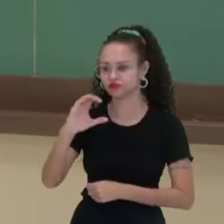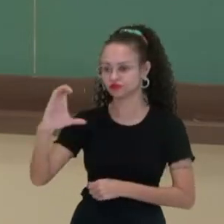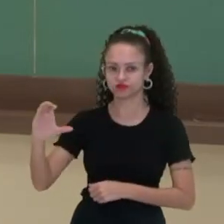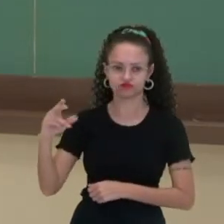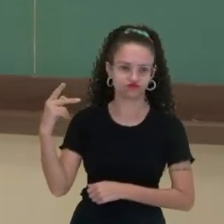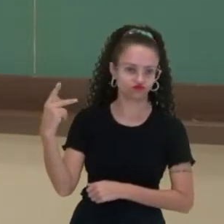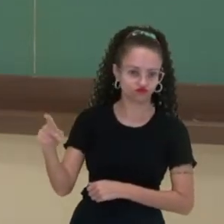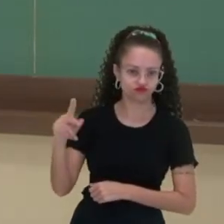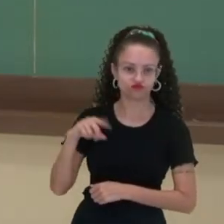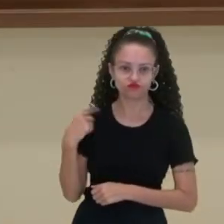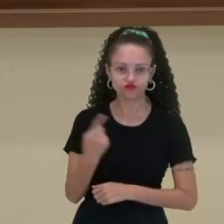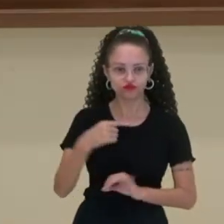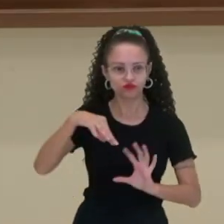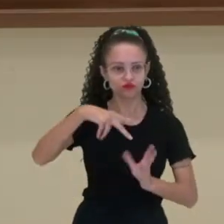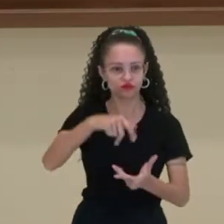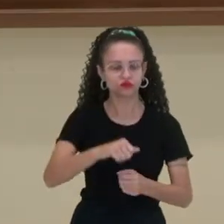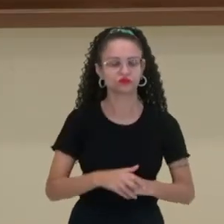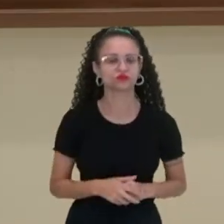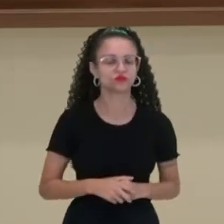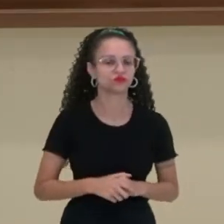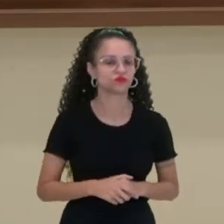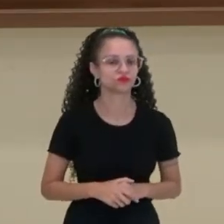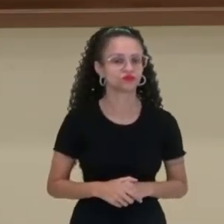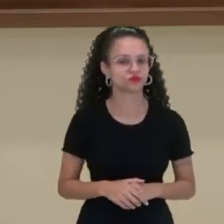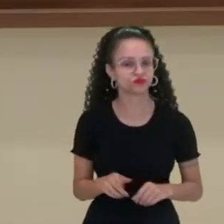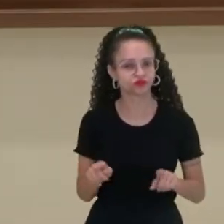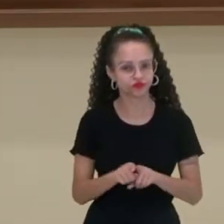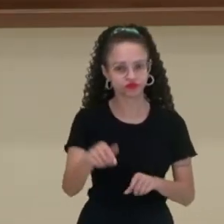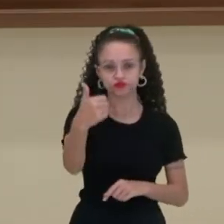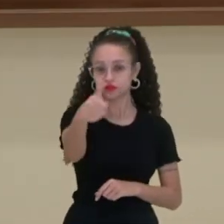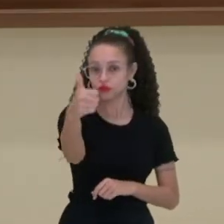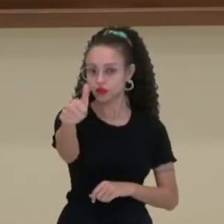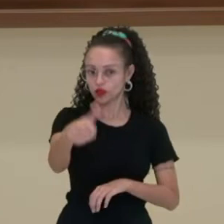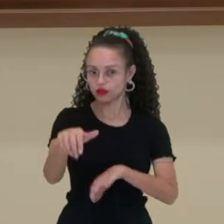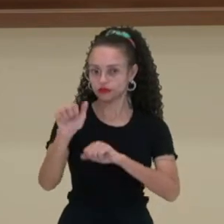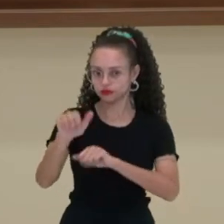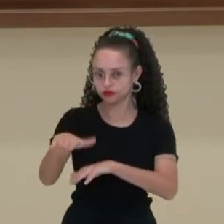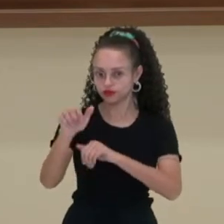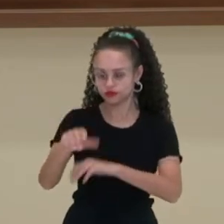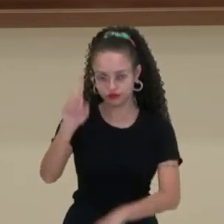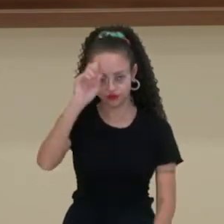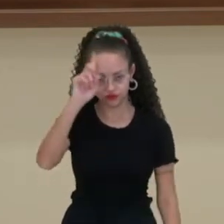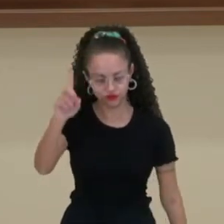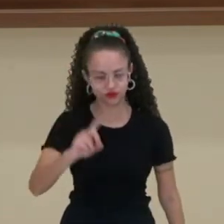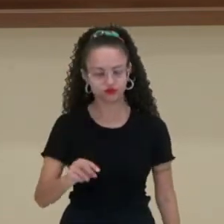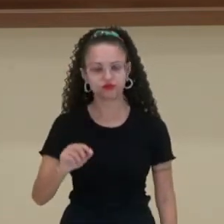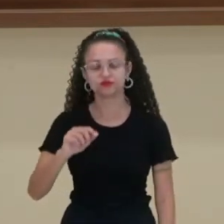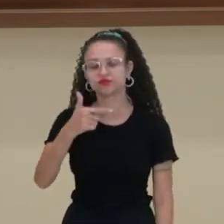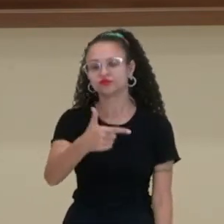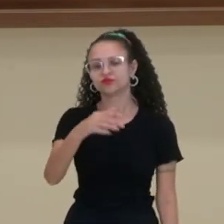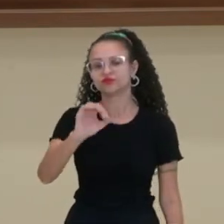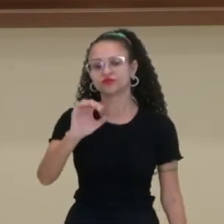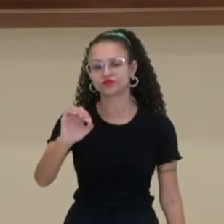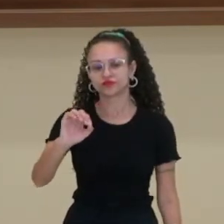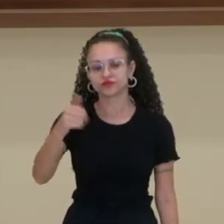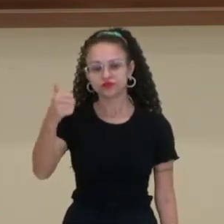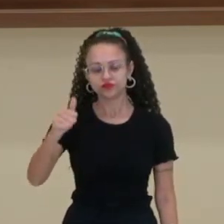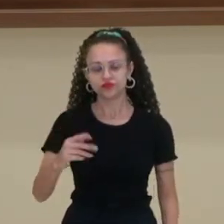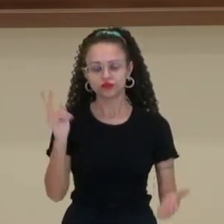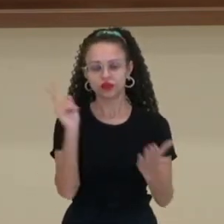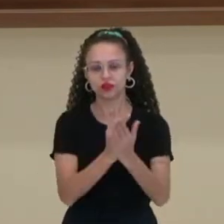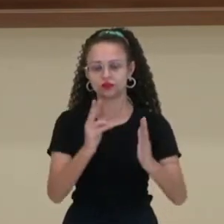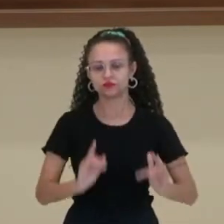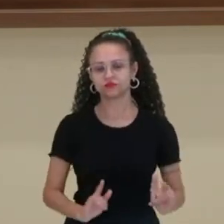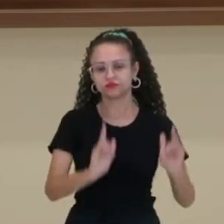mundo. Colocam, inclusive, que o 11 de setembro, né, de 2001, o ataque às Torres